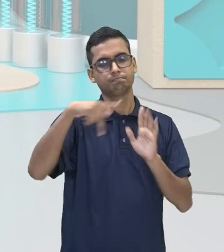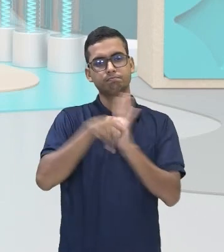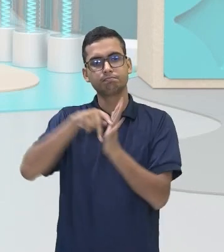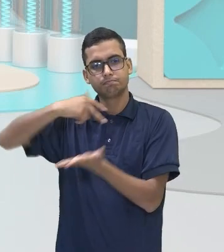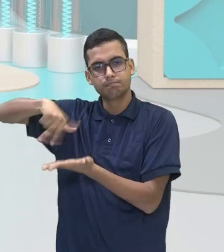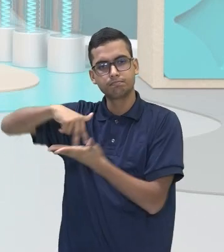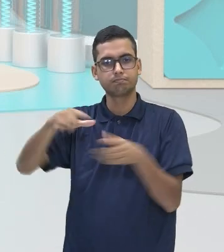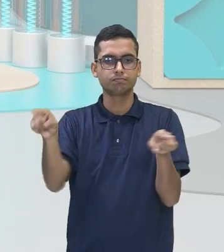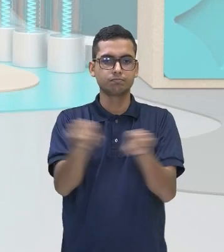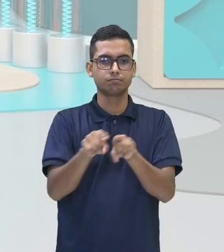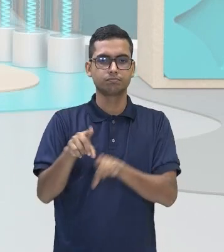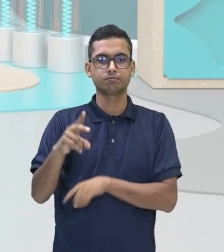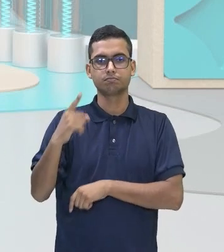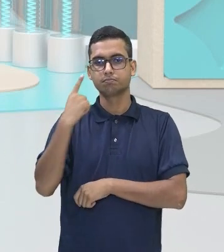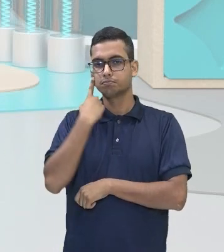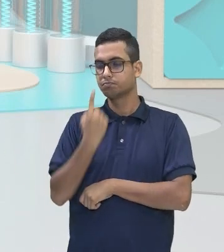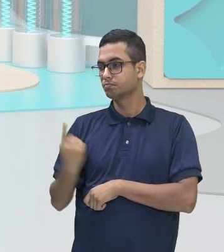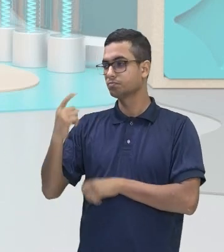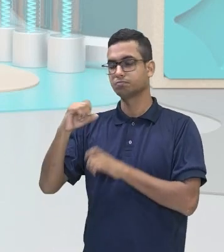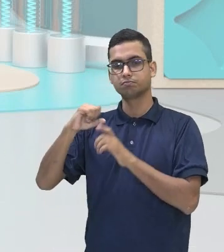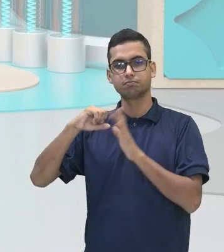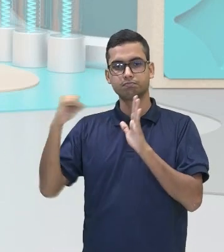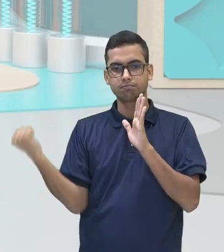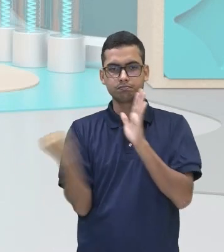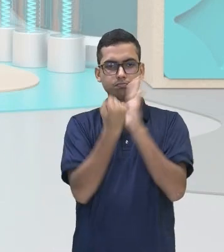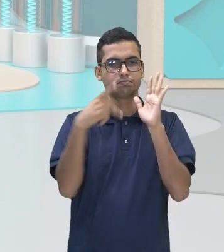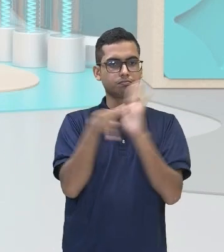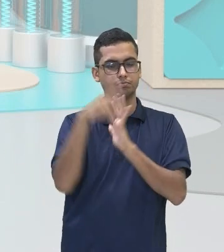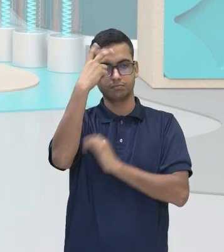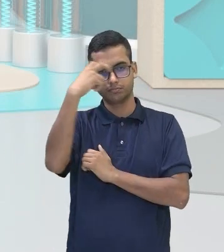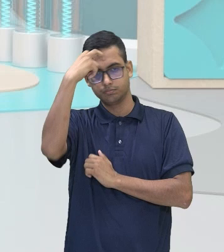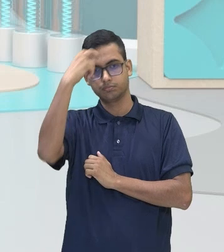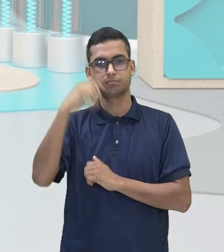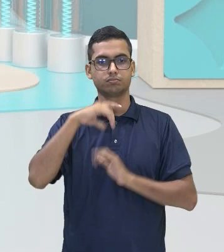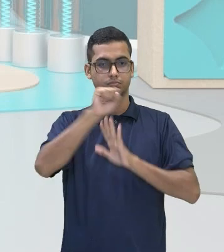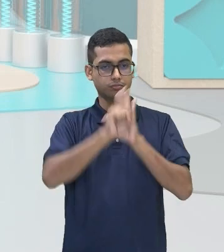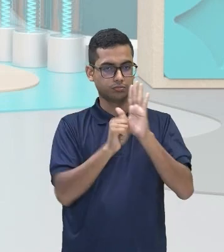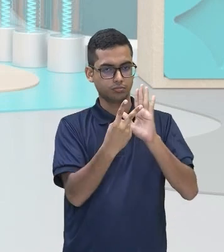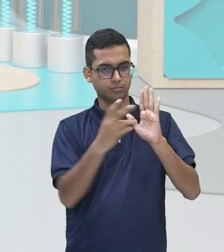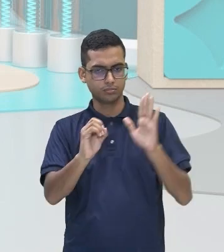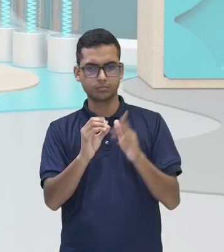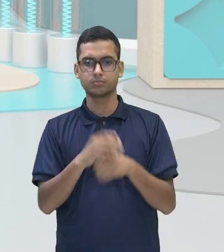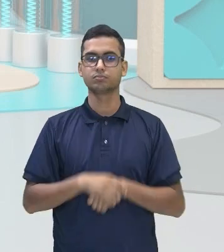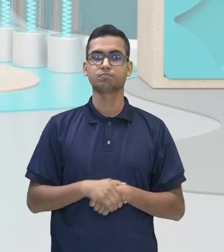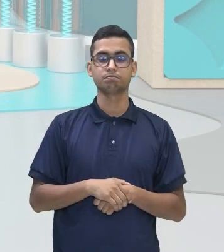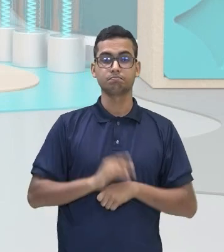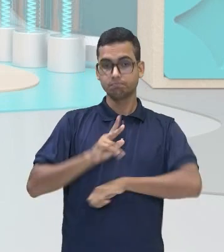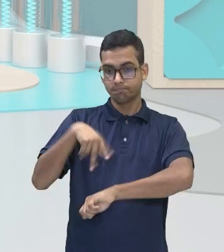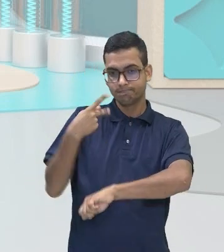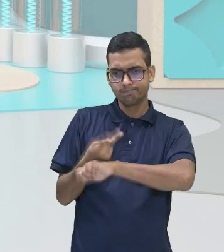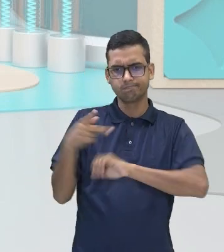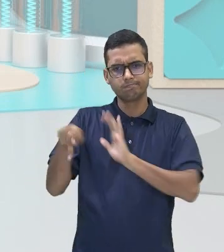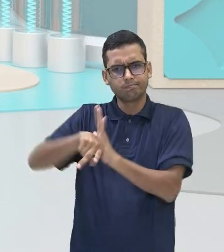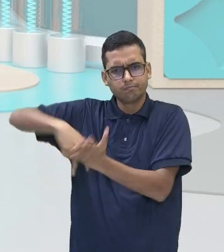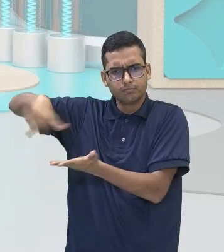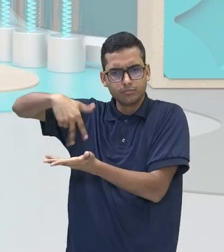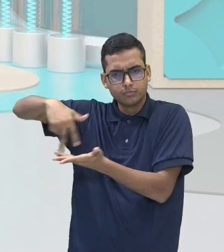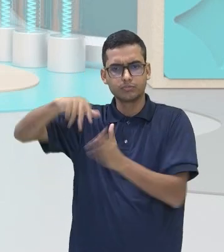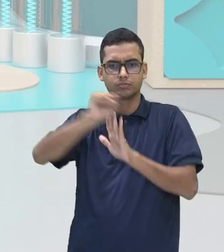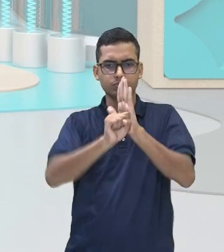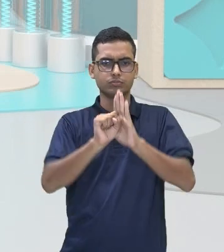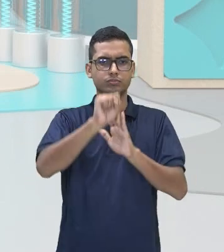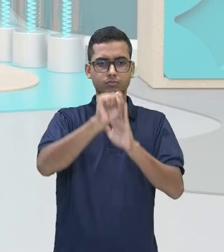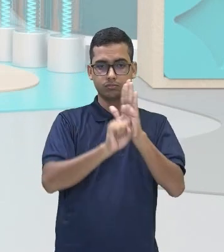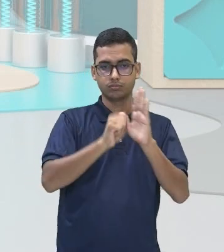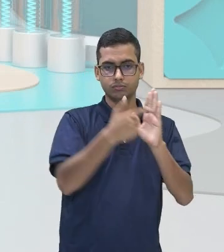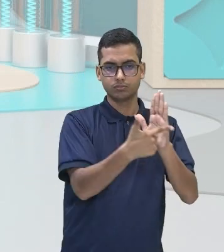século XXI, olha só, a dança ela continua a evoluir com a evolução da globalização e da tecnologia.